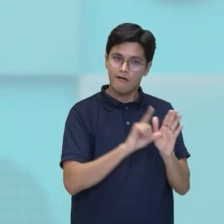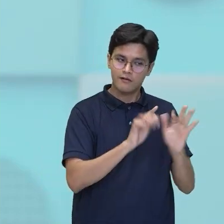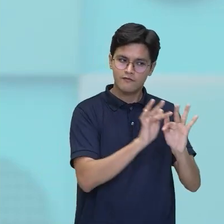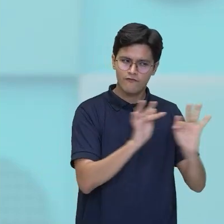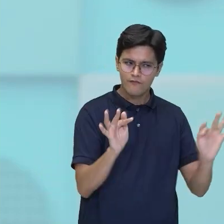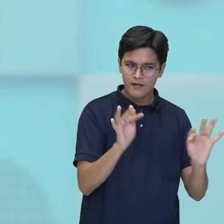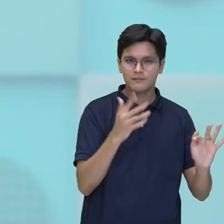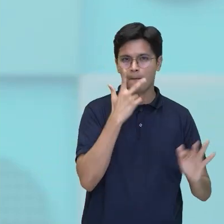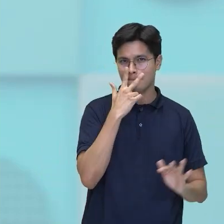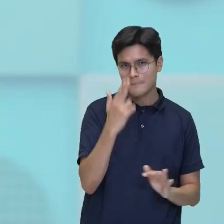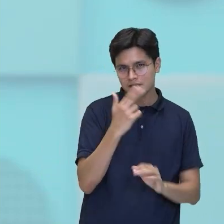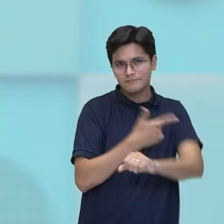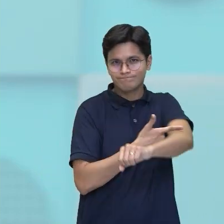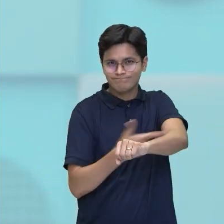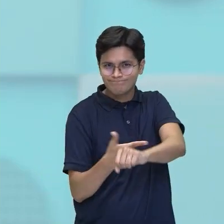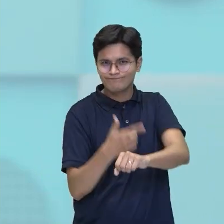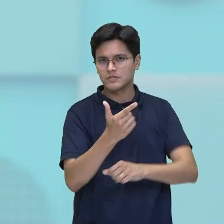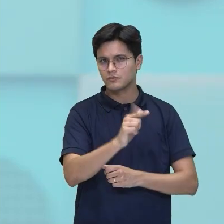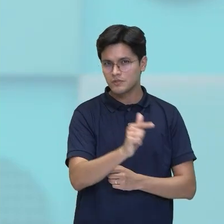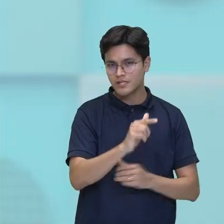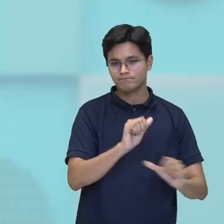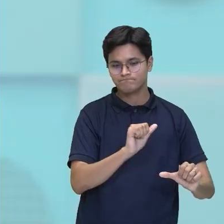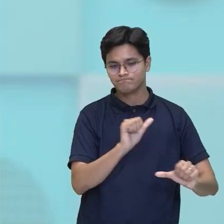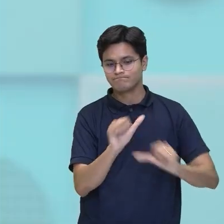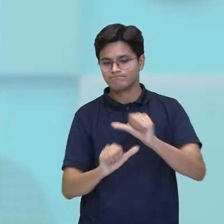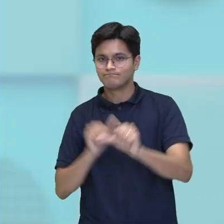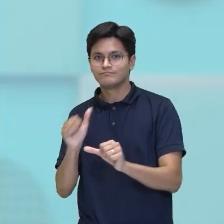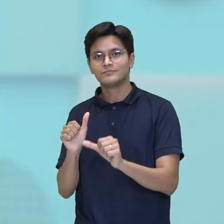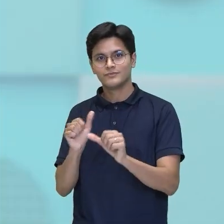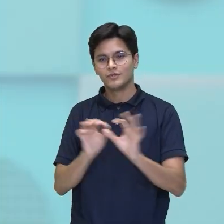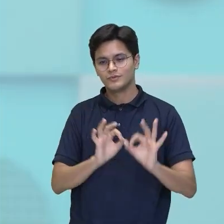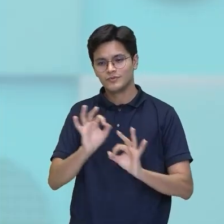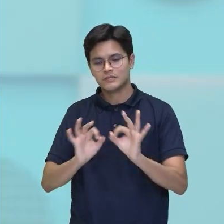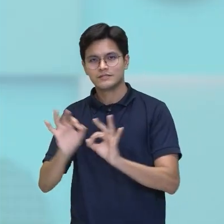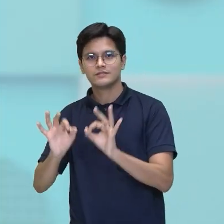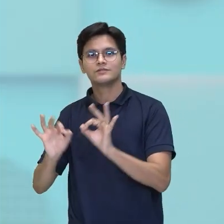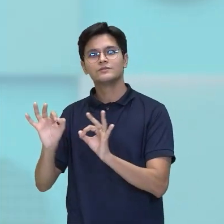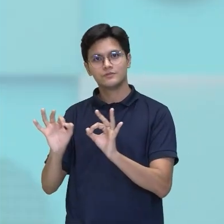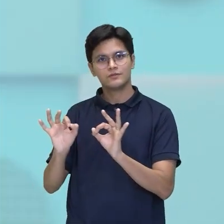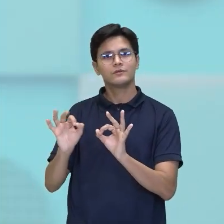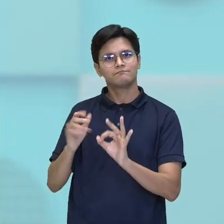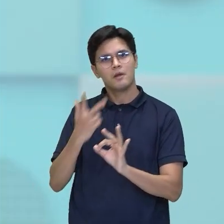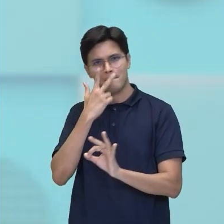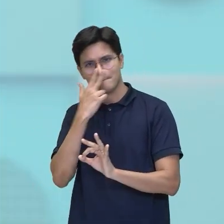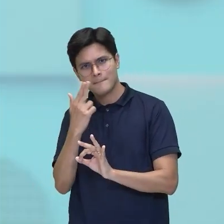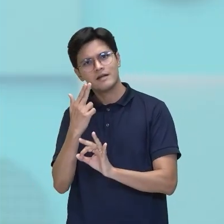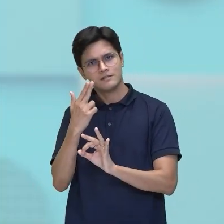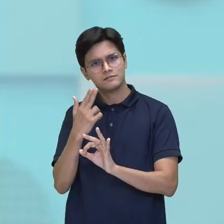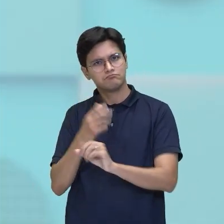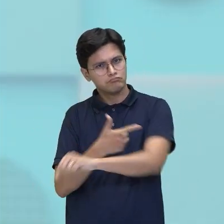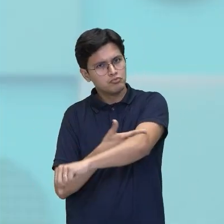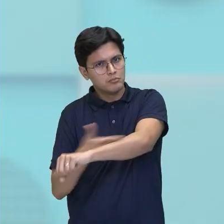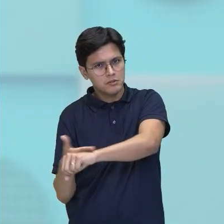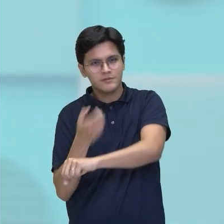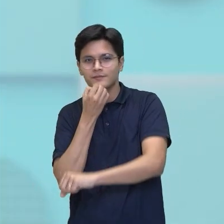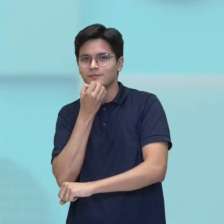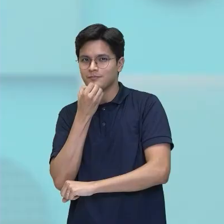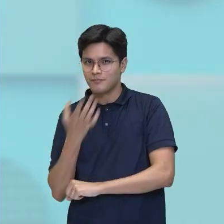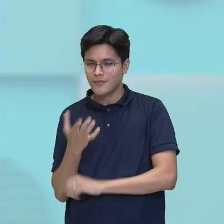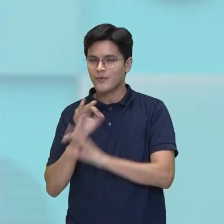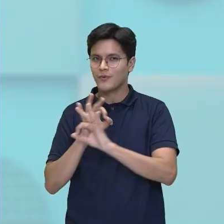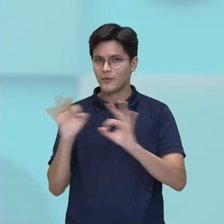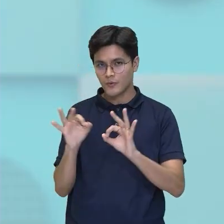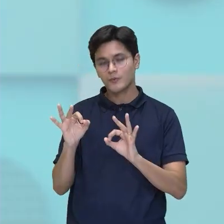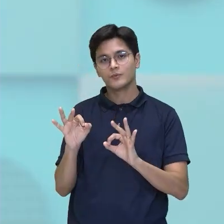como, por exemplo, I want a pepperoni pizza. Eu quero uma pizza de pepperoni, tá? É uma forma um pouco mais